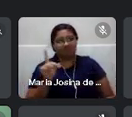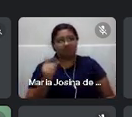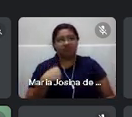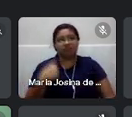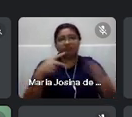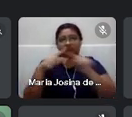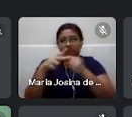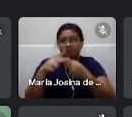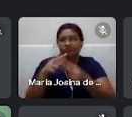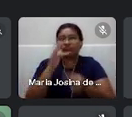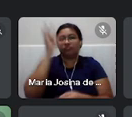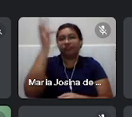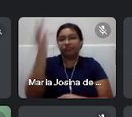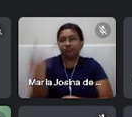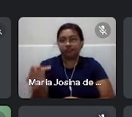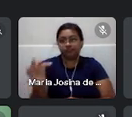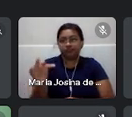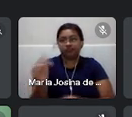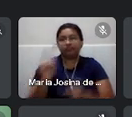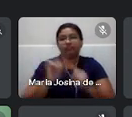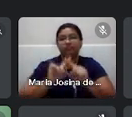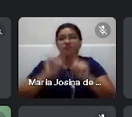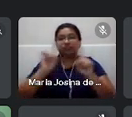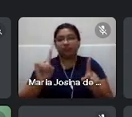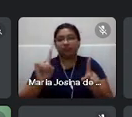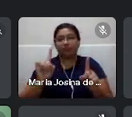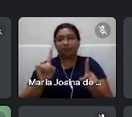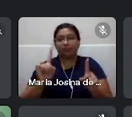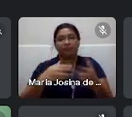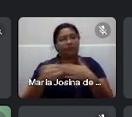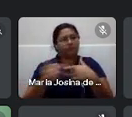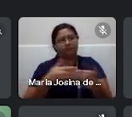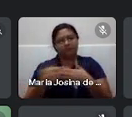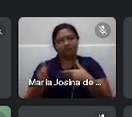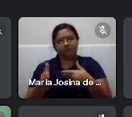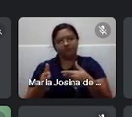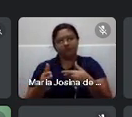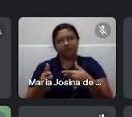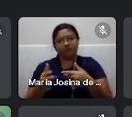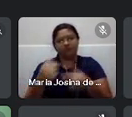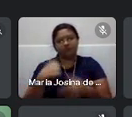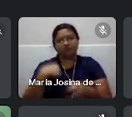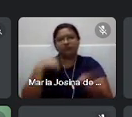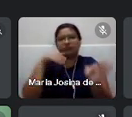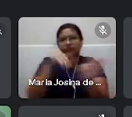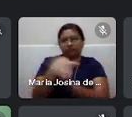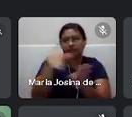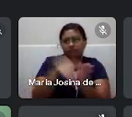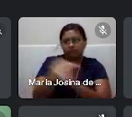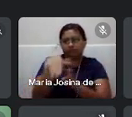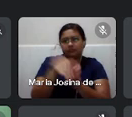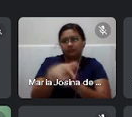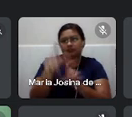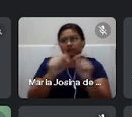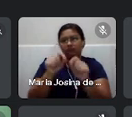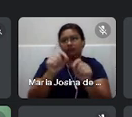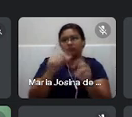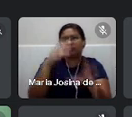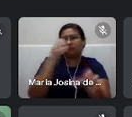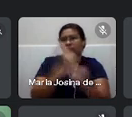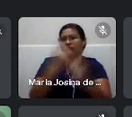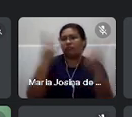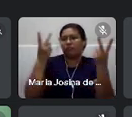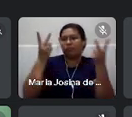futuro. Mas, independentemente disso, eu orientaria que a nota fosse a mesma para o